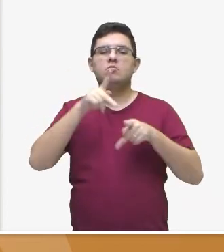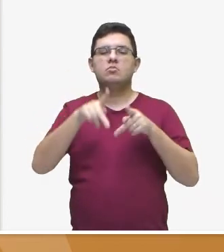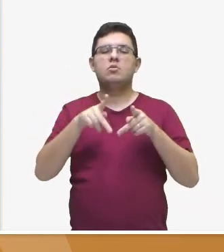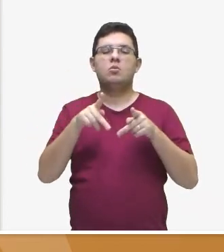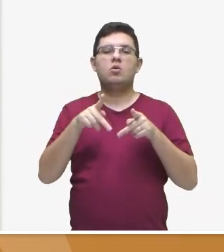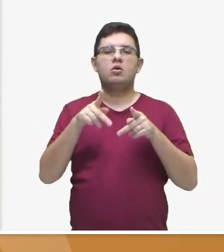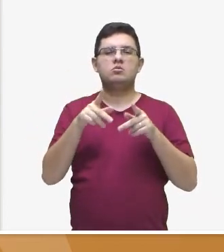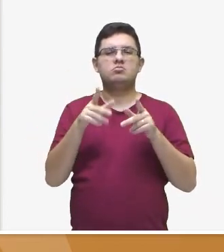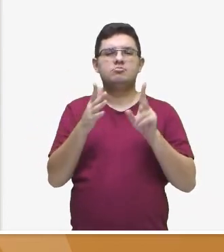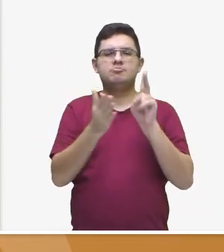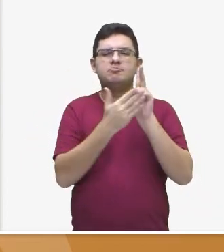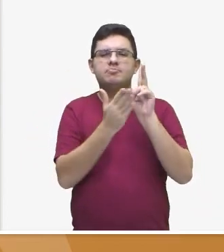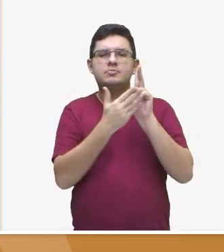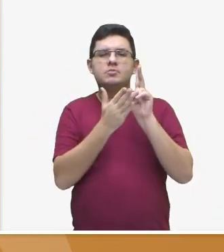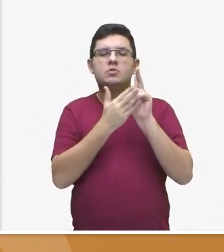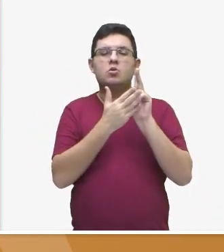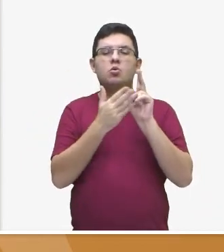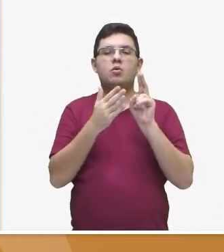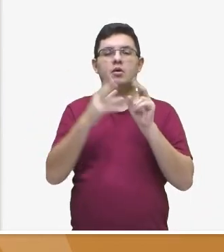partir da Constituição de